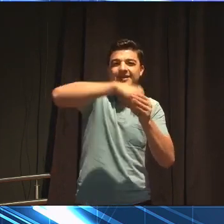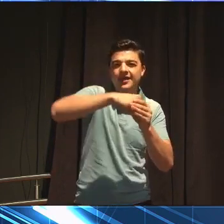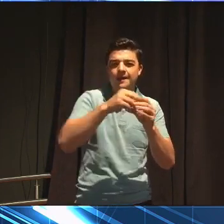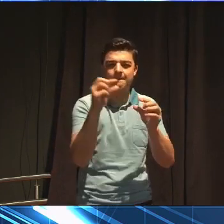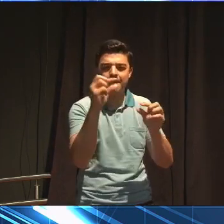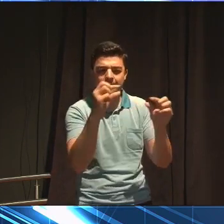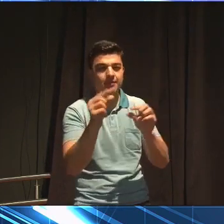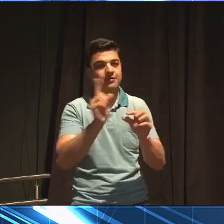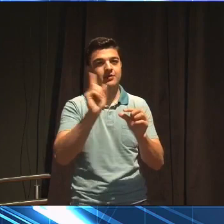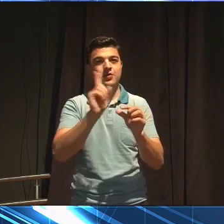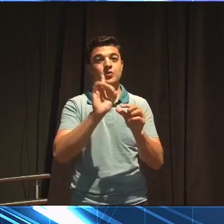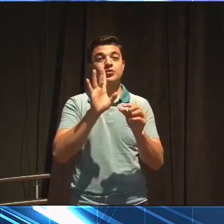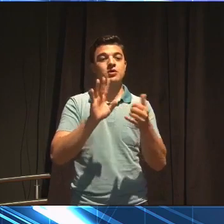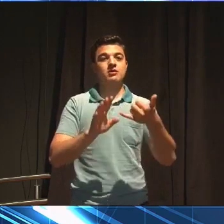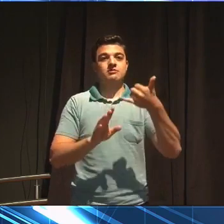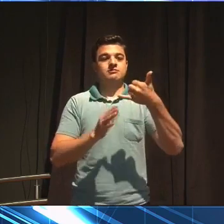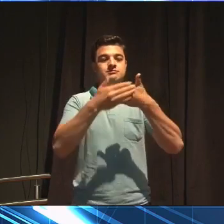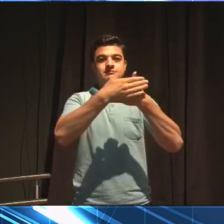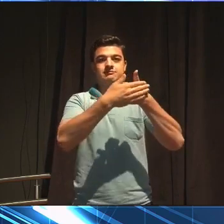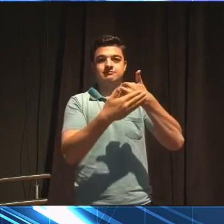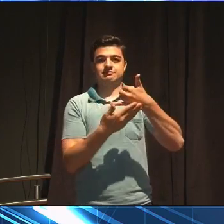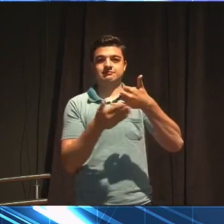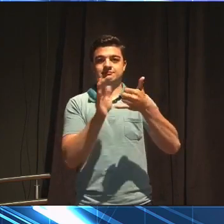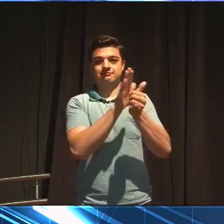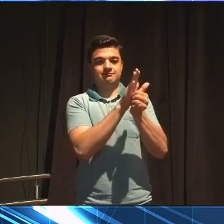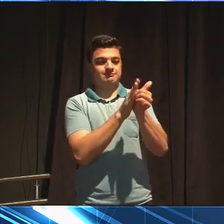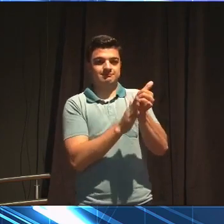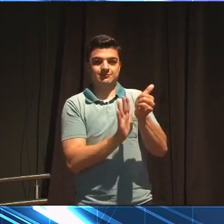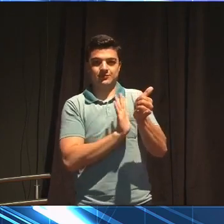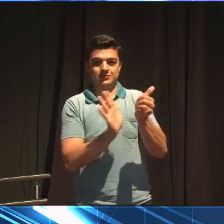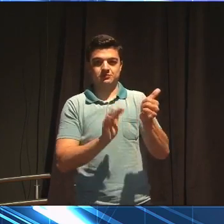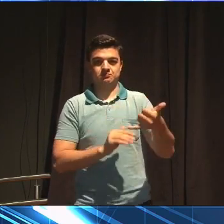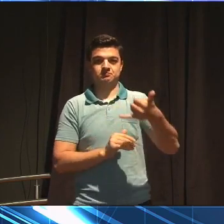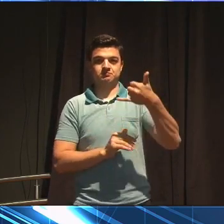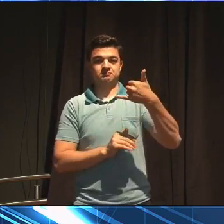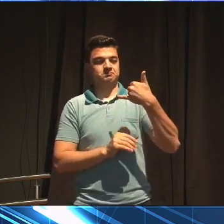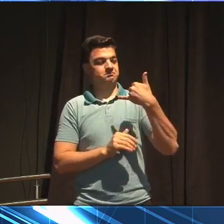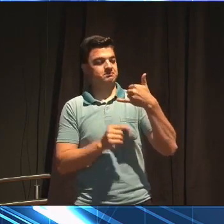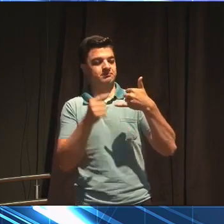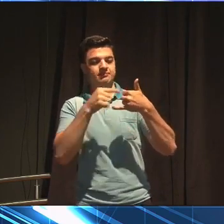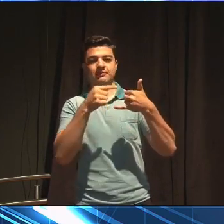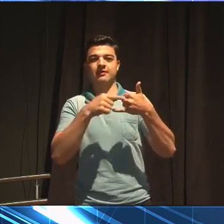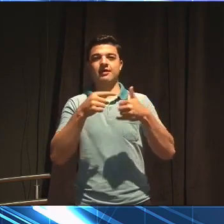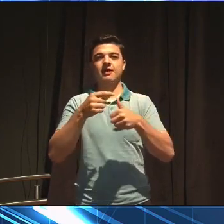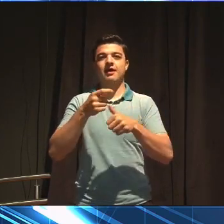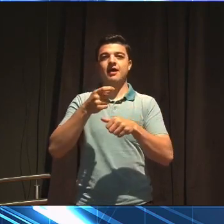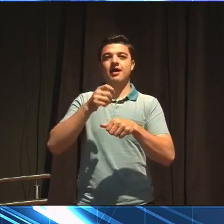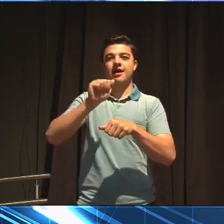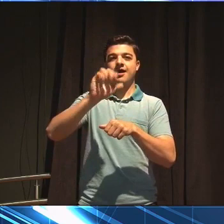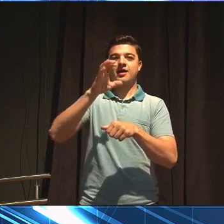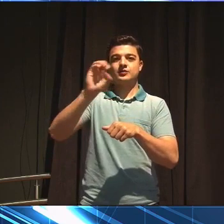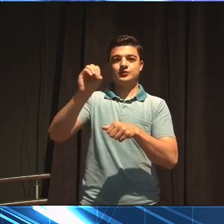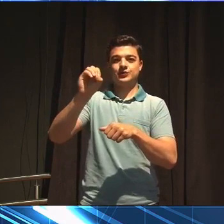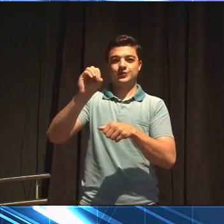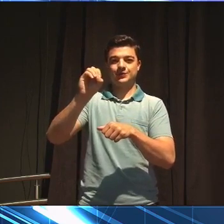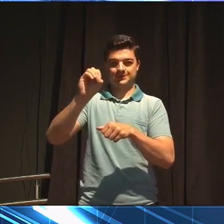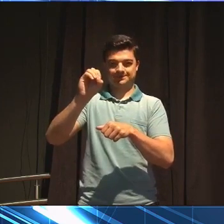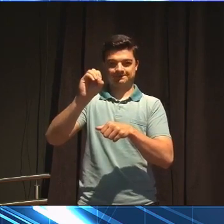utilizar. Mas a gente tem um aço inoxidável. Será que ele é um produto de tecnologia? Um aço